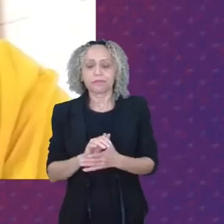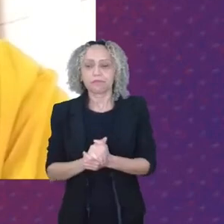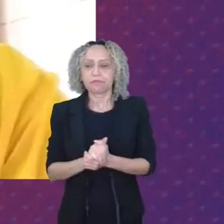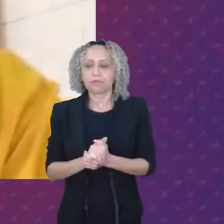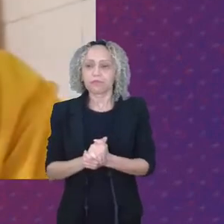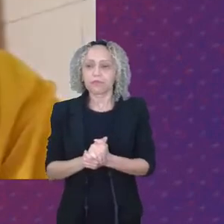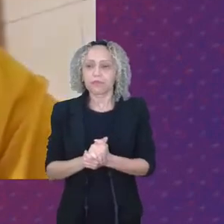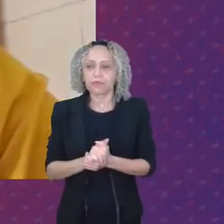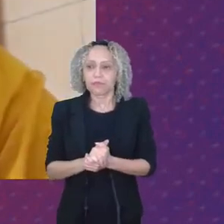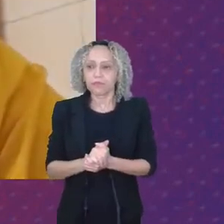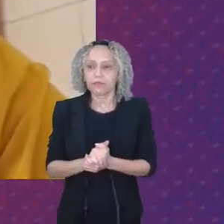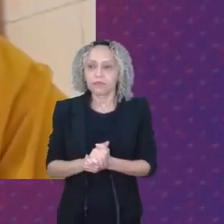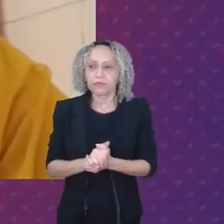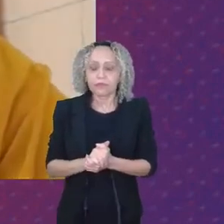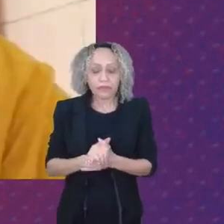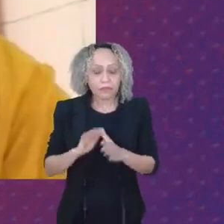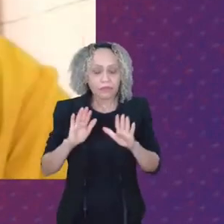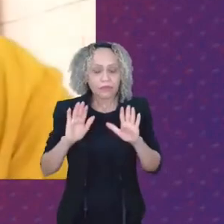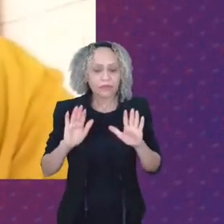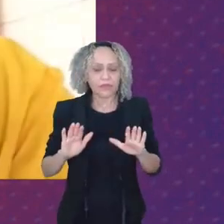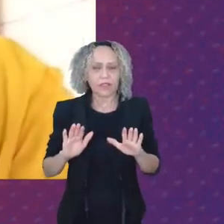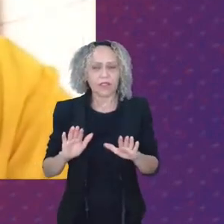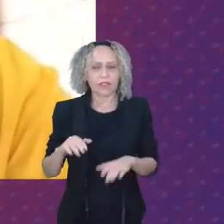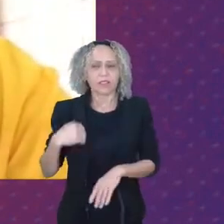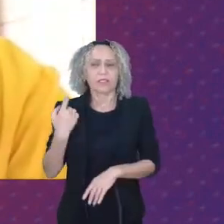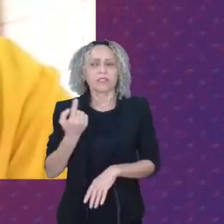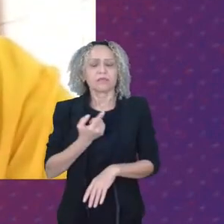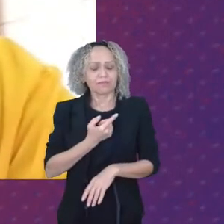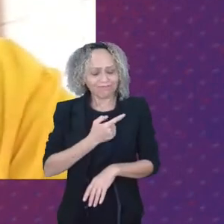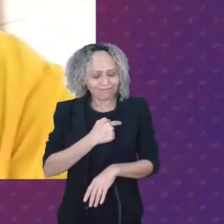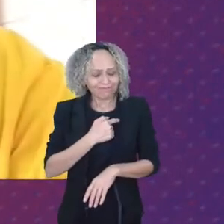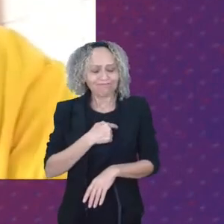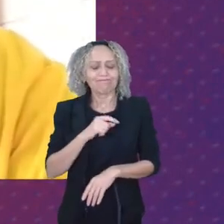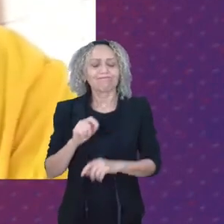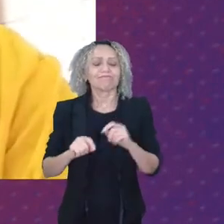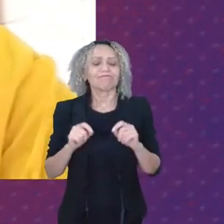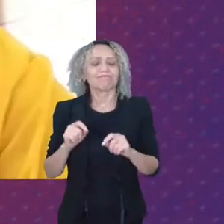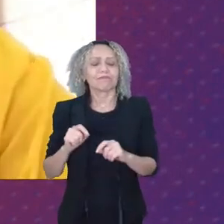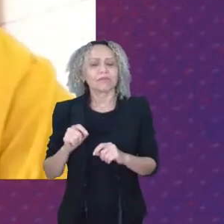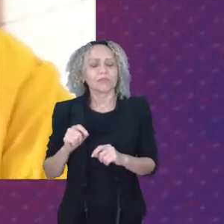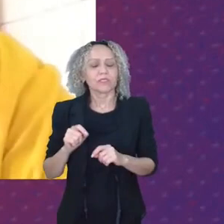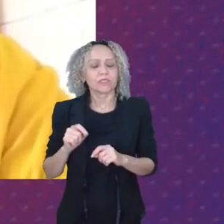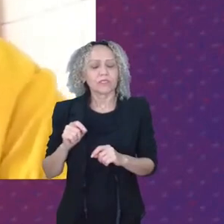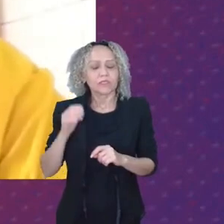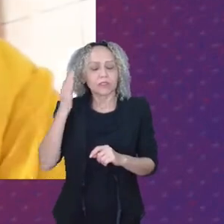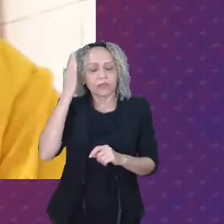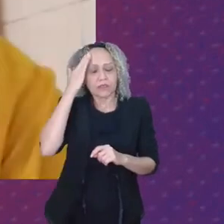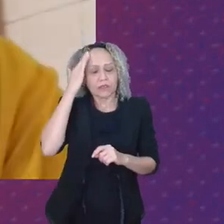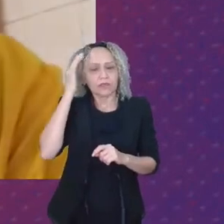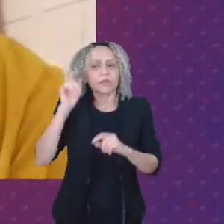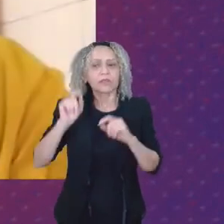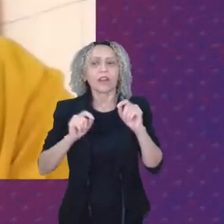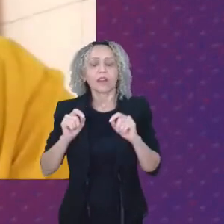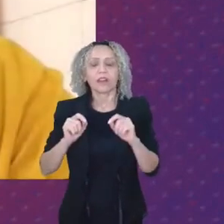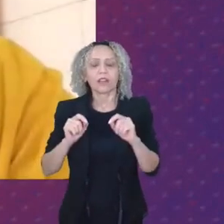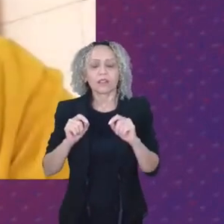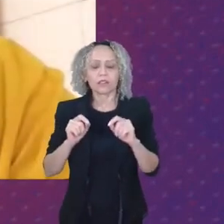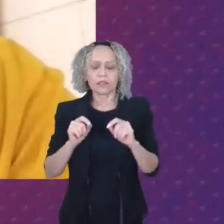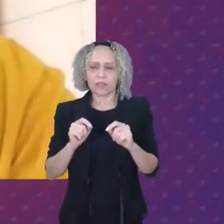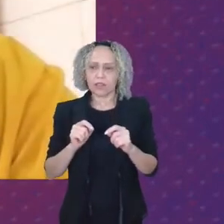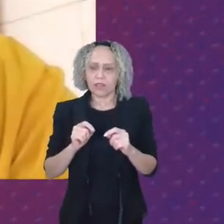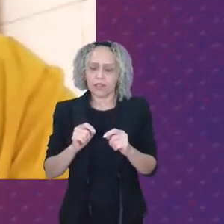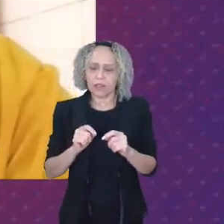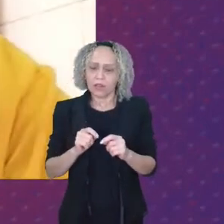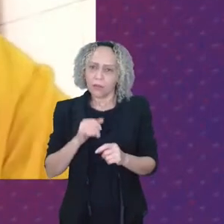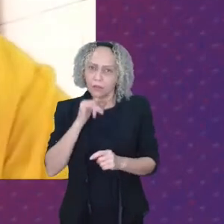da diarista, ainda temos muito o que lutar por isso. Por quê? Porque só se torna vínculo empregatício a